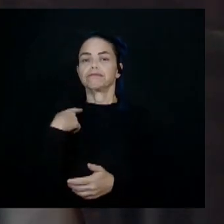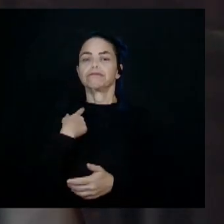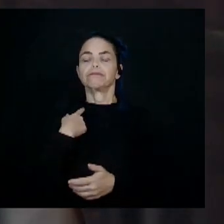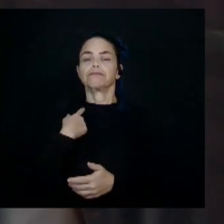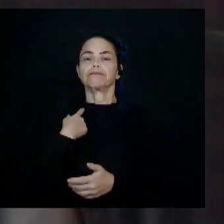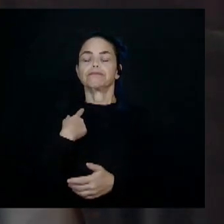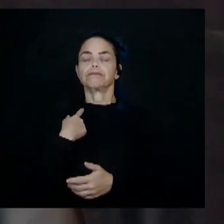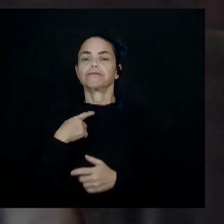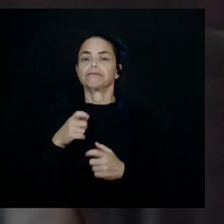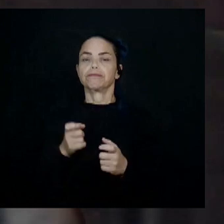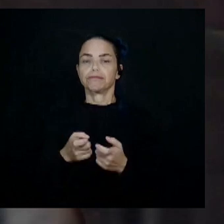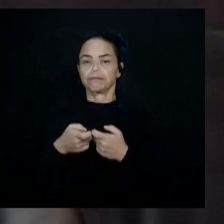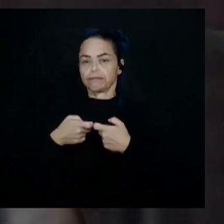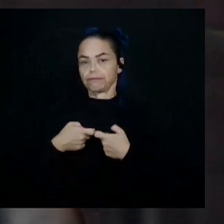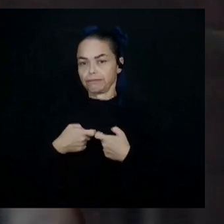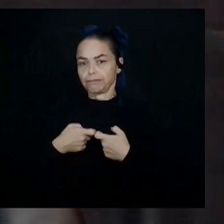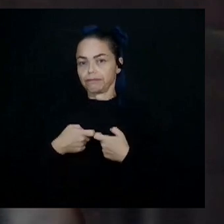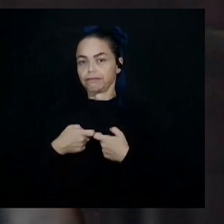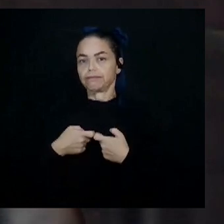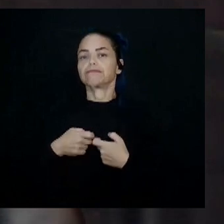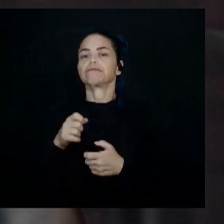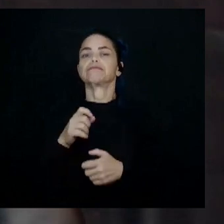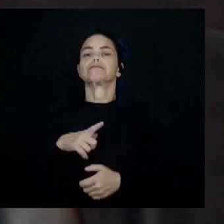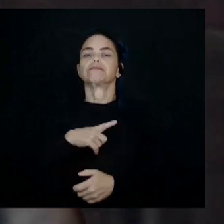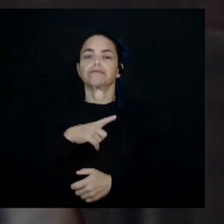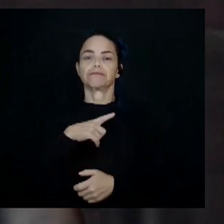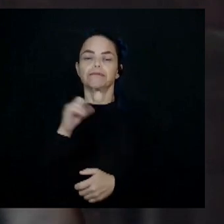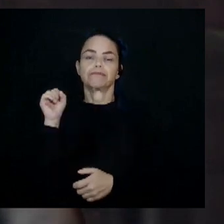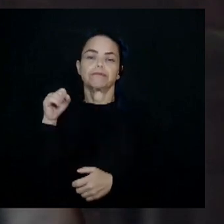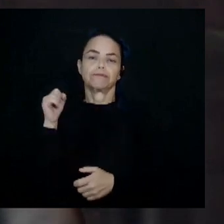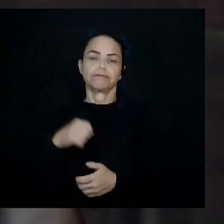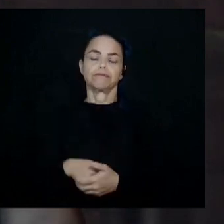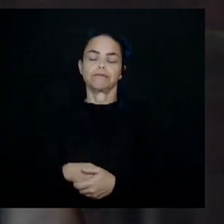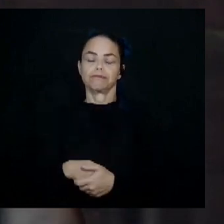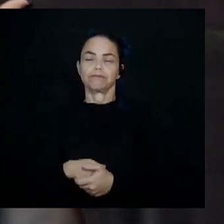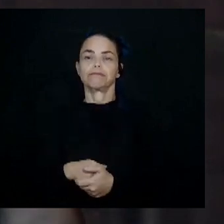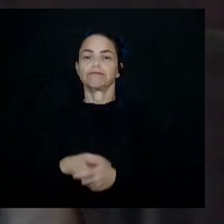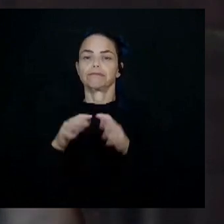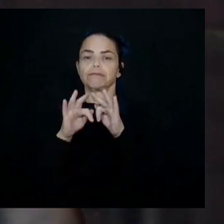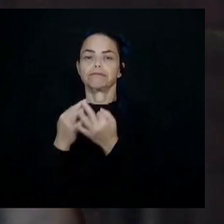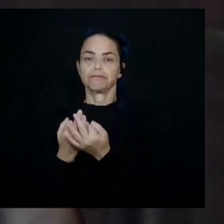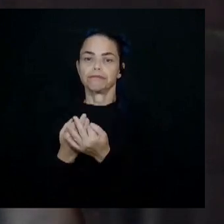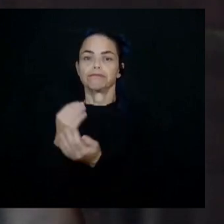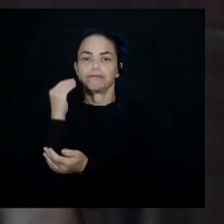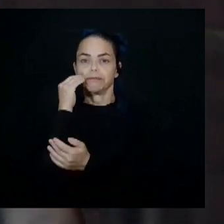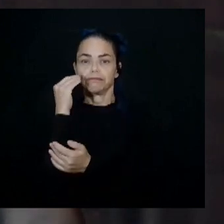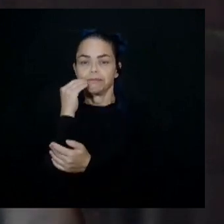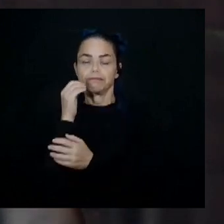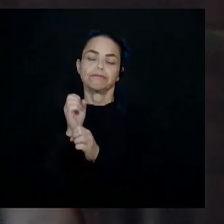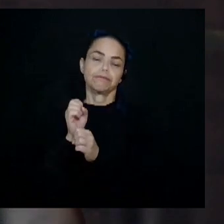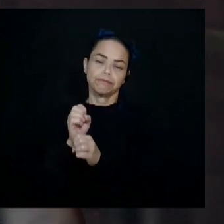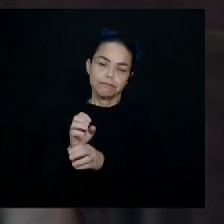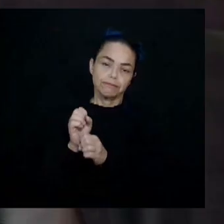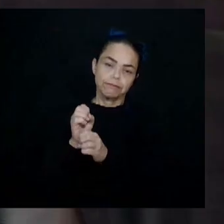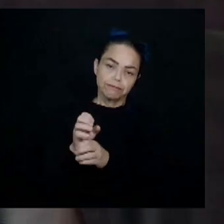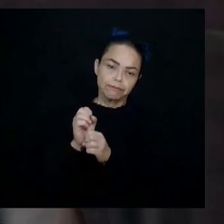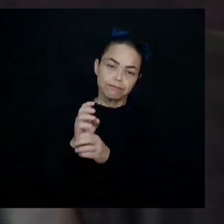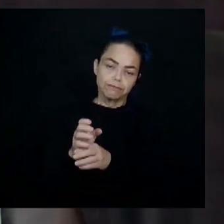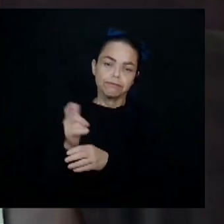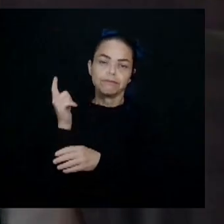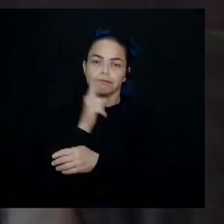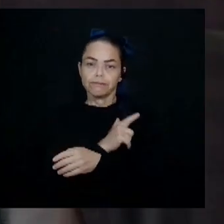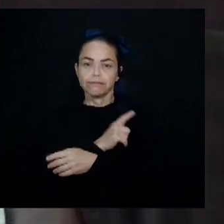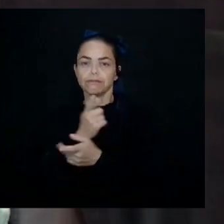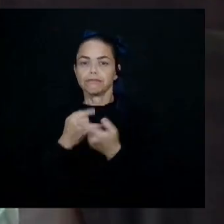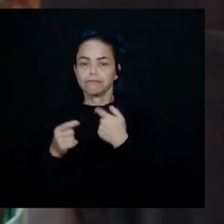hipersexualidade, isso aparecer, sim. E aí a família tem que estar mais bem educada ainda para conseguir lidar com